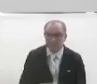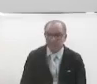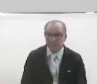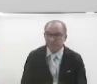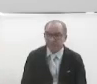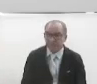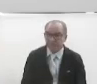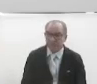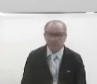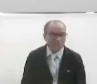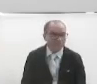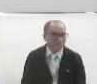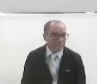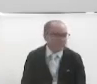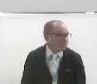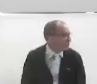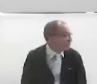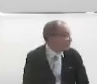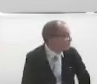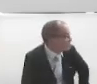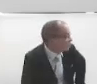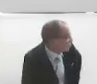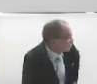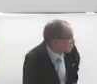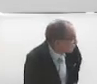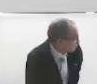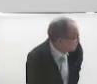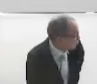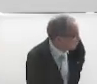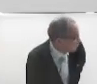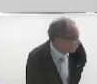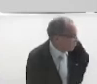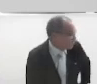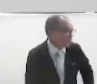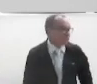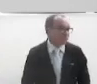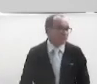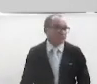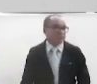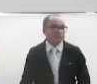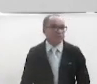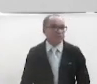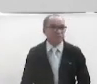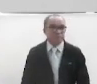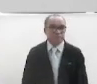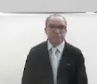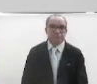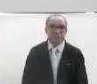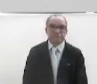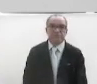não na mas não na Tribuna é para só para começar uma redação